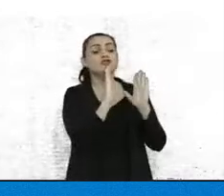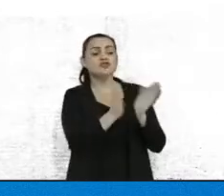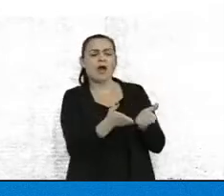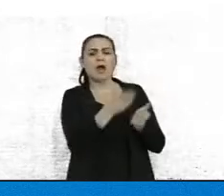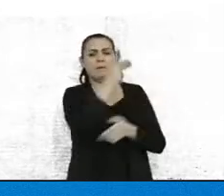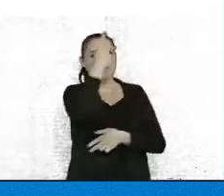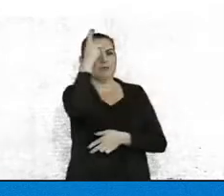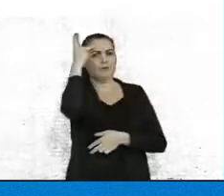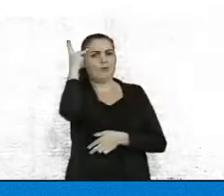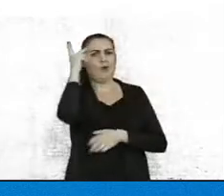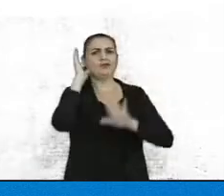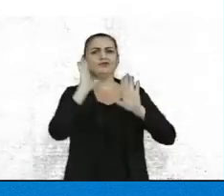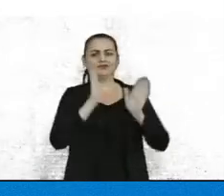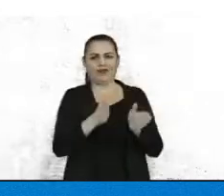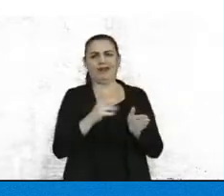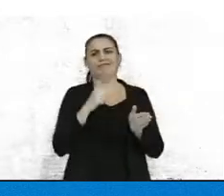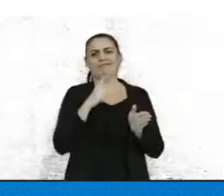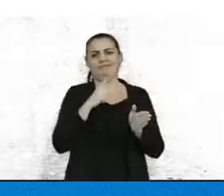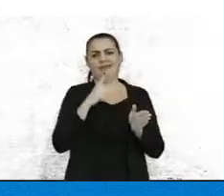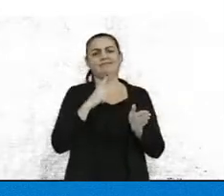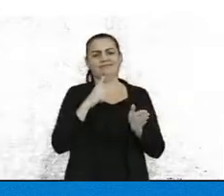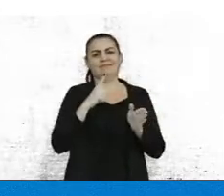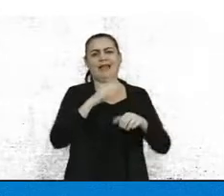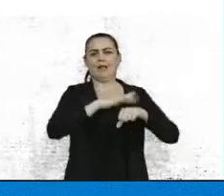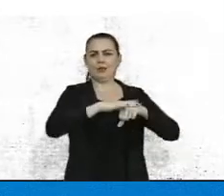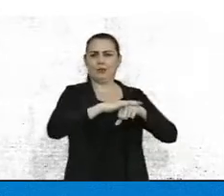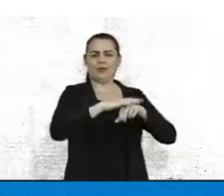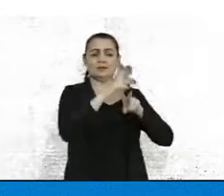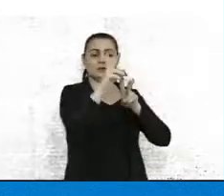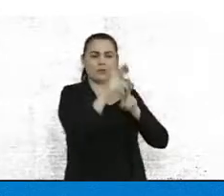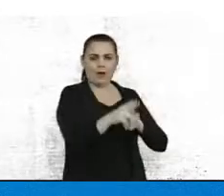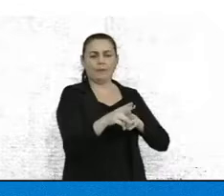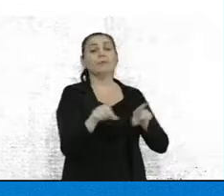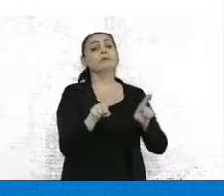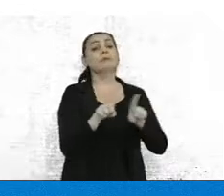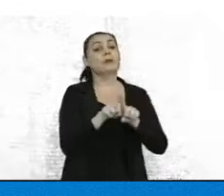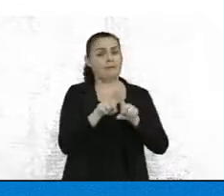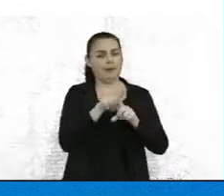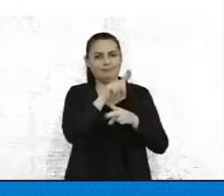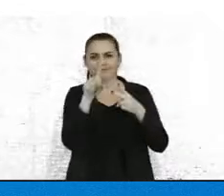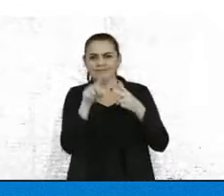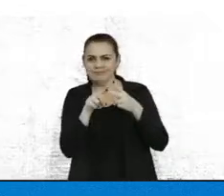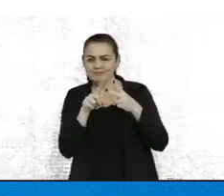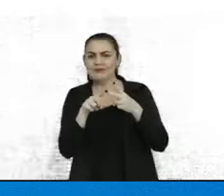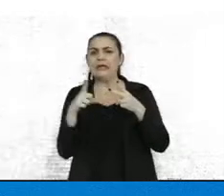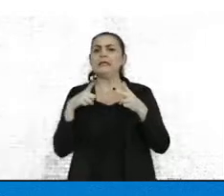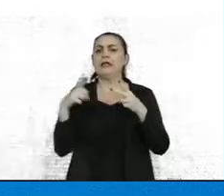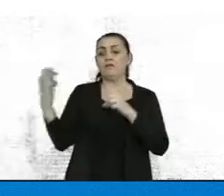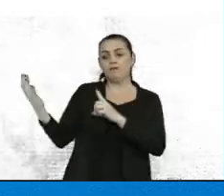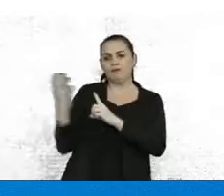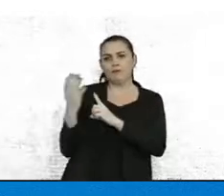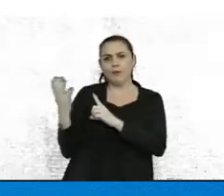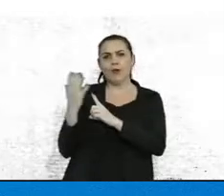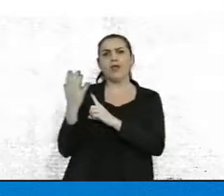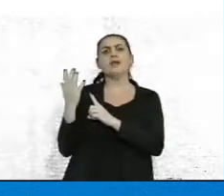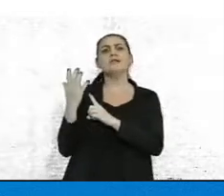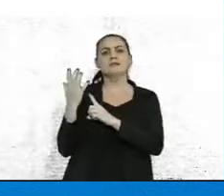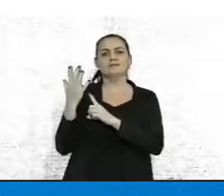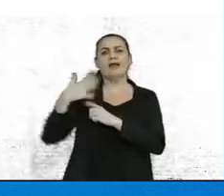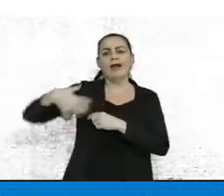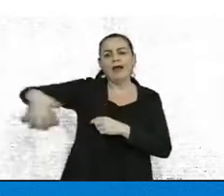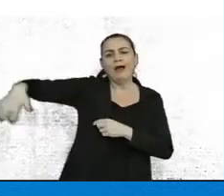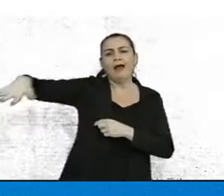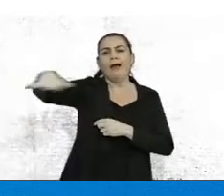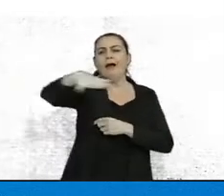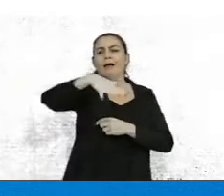Existe também os fatores ambientais, e esses a gente precisa ficar muito atento e a gente vai falar um pouquinho sobre eles. Então, a gente chama